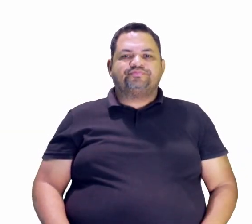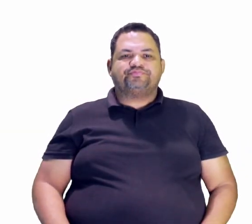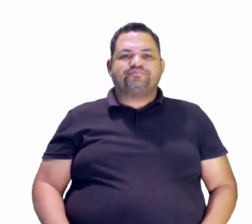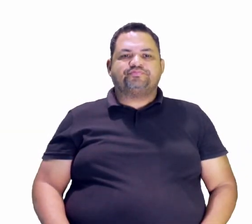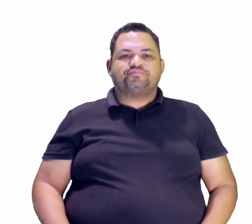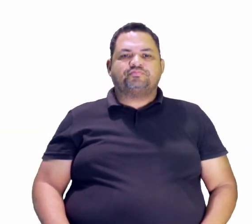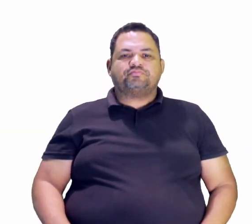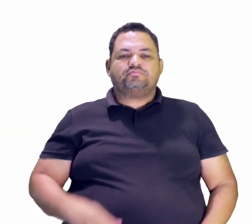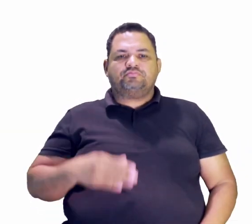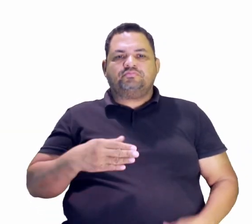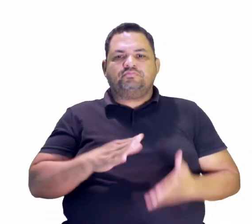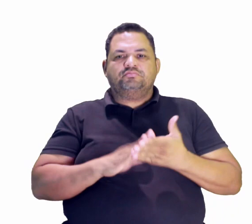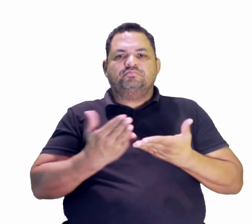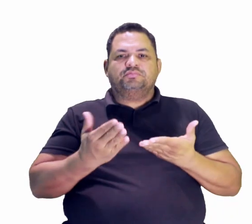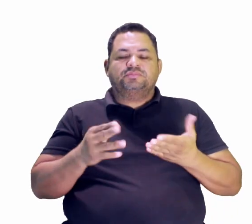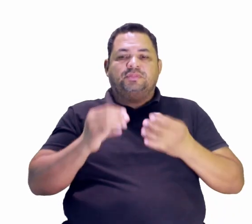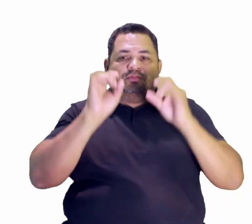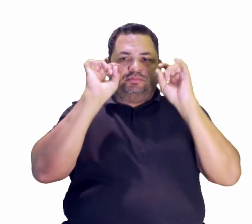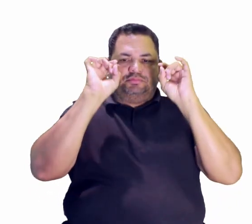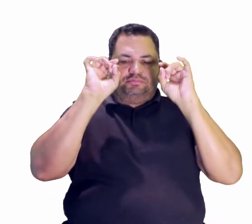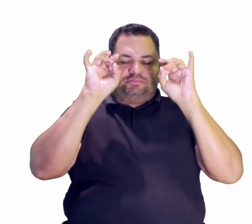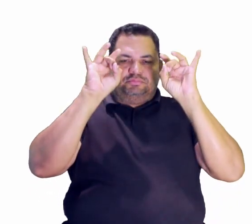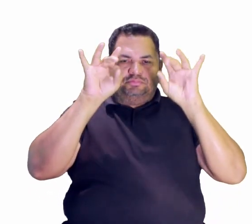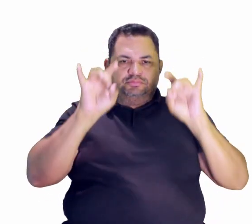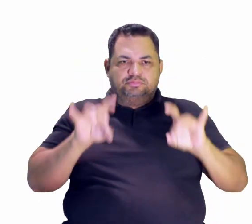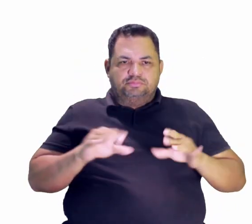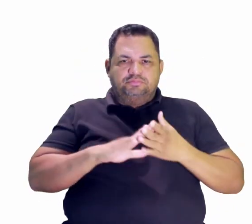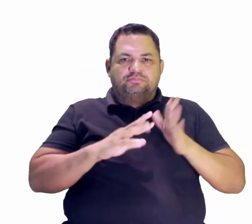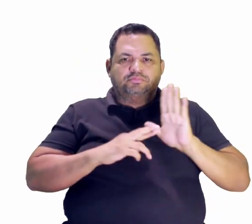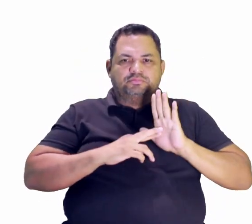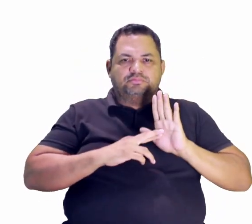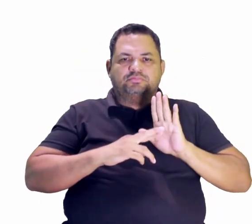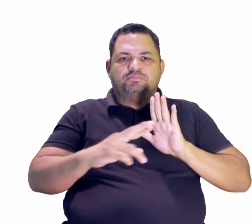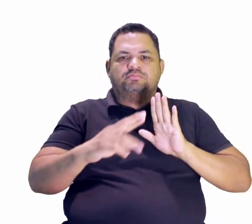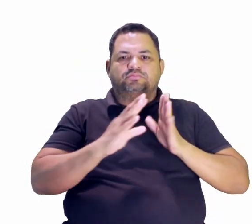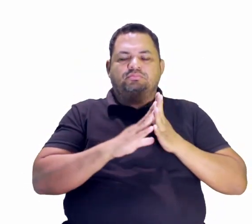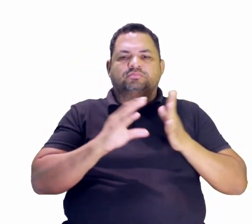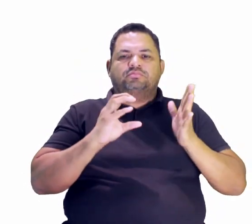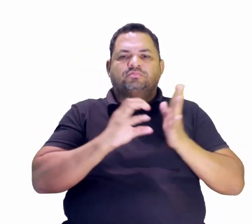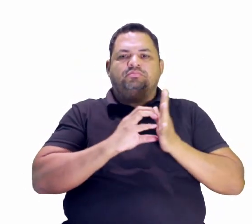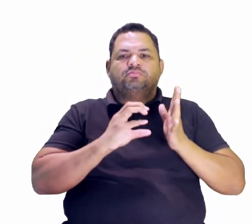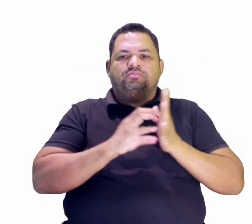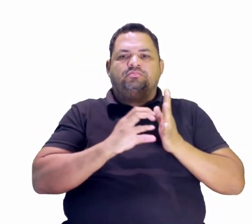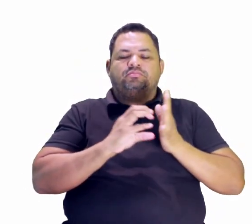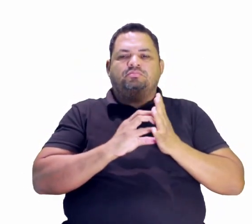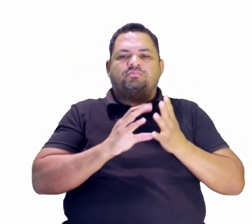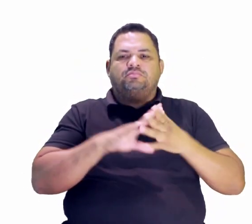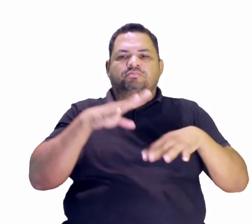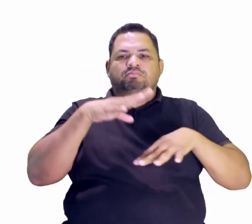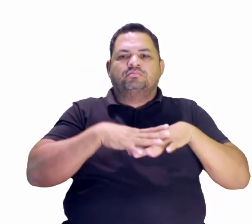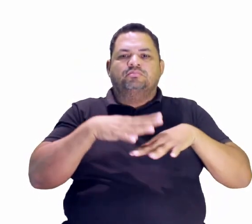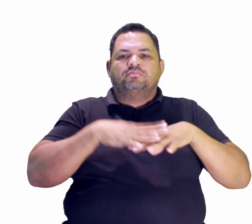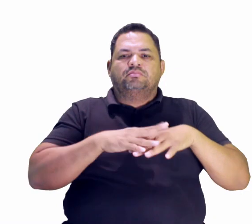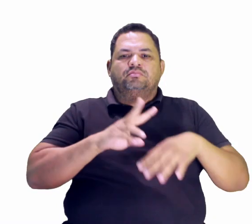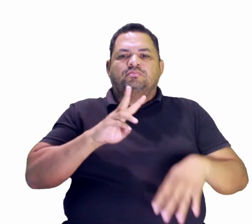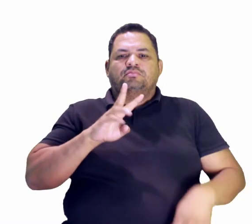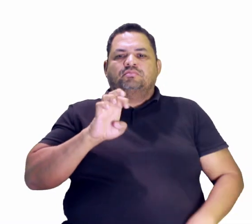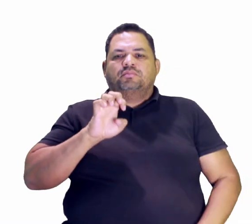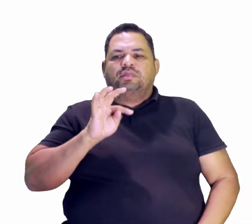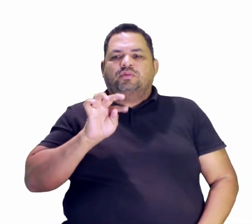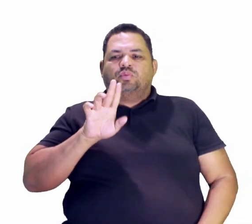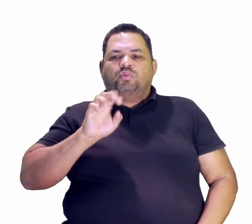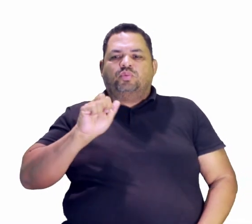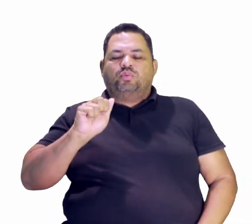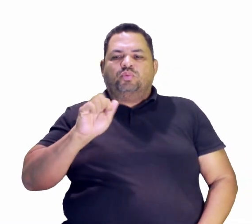As grandezas vetoriais são especiais. Elas são representadas por um símbolo matemático que nós chamamos de vetor. Esse vetor